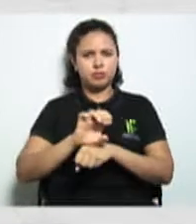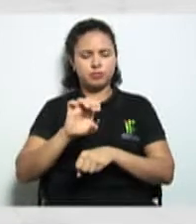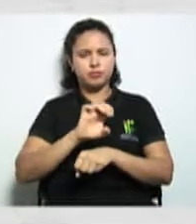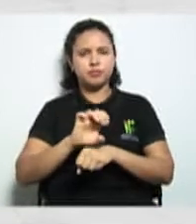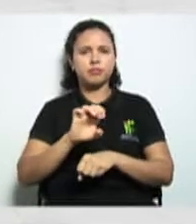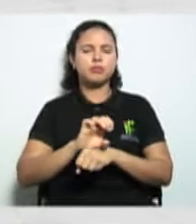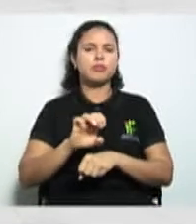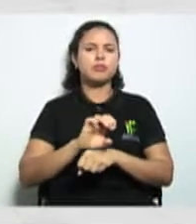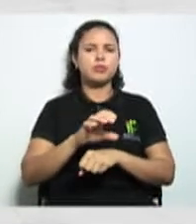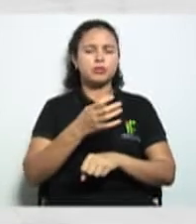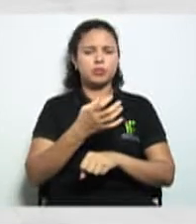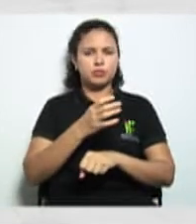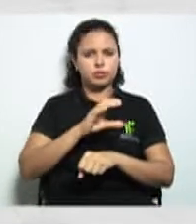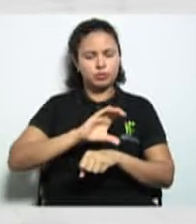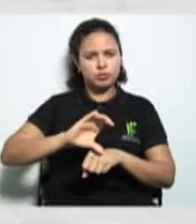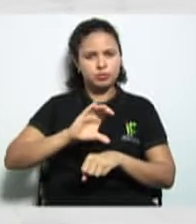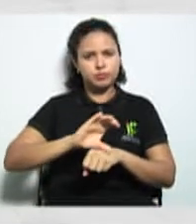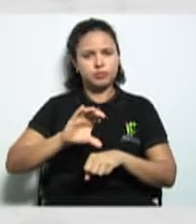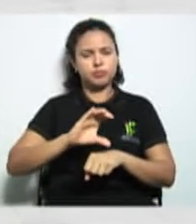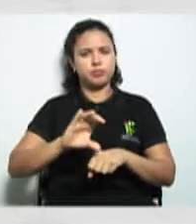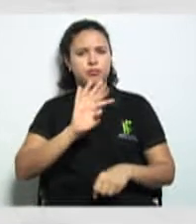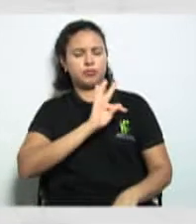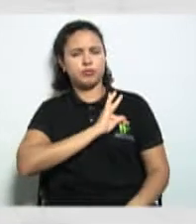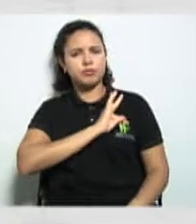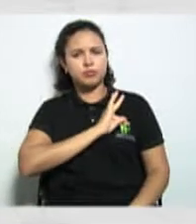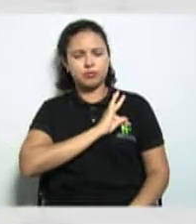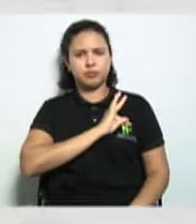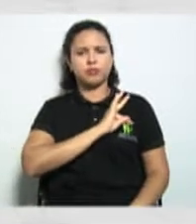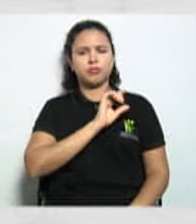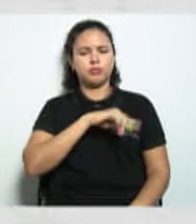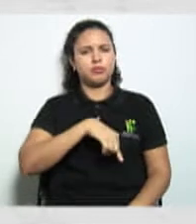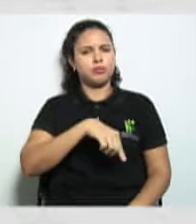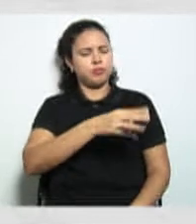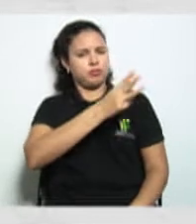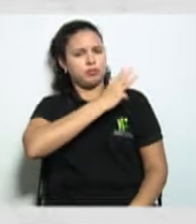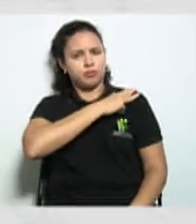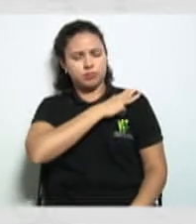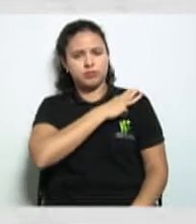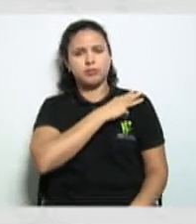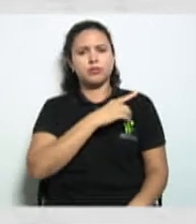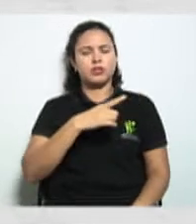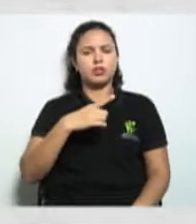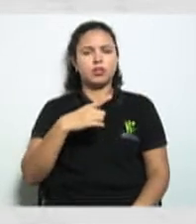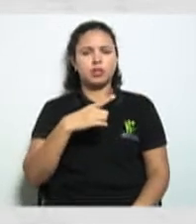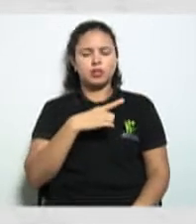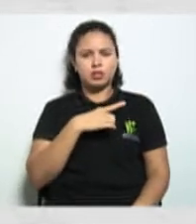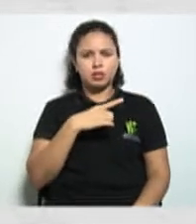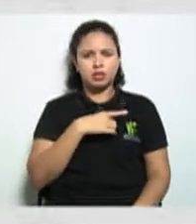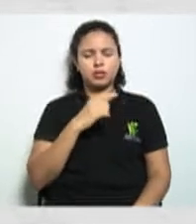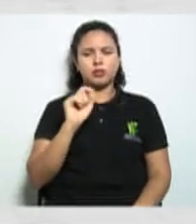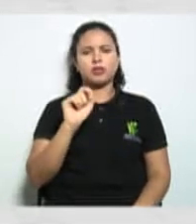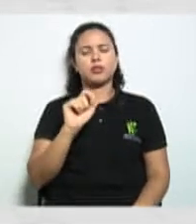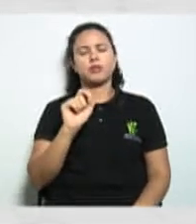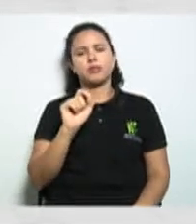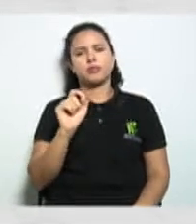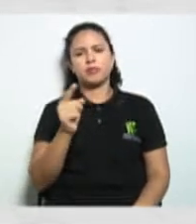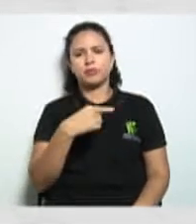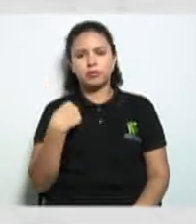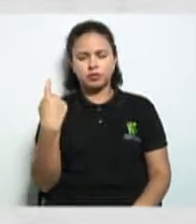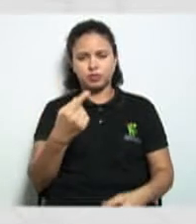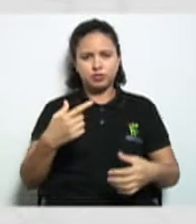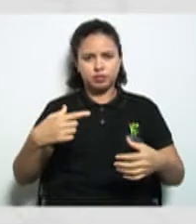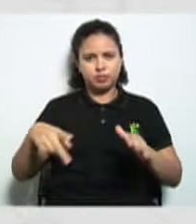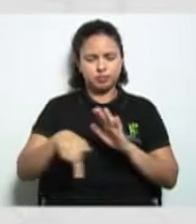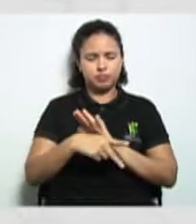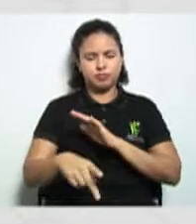cursos técnicos de nível médio de graduação, que é a resolução com a qual a gente faz